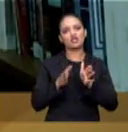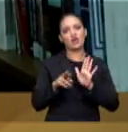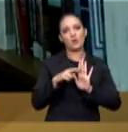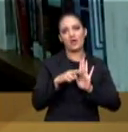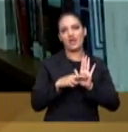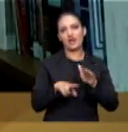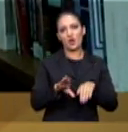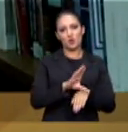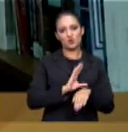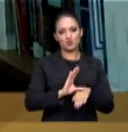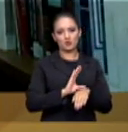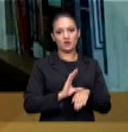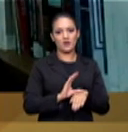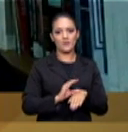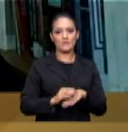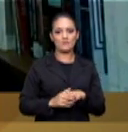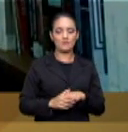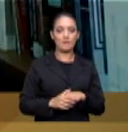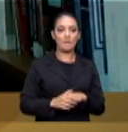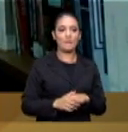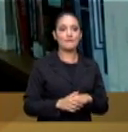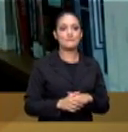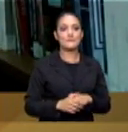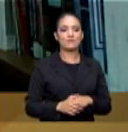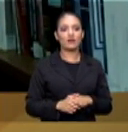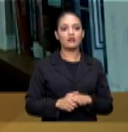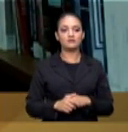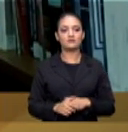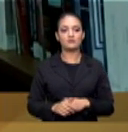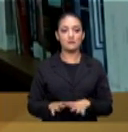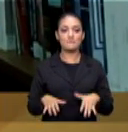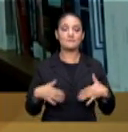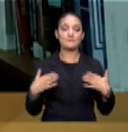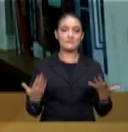E, retomando, sem querer repetir o que